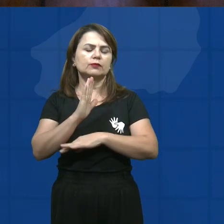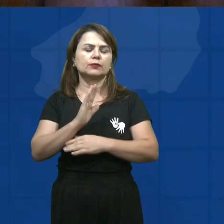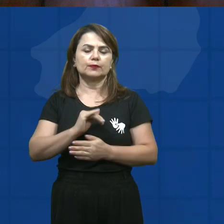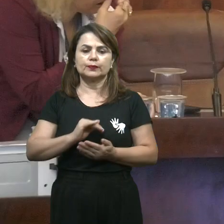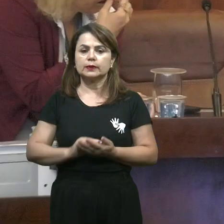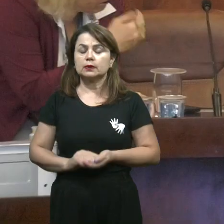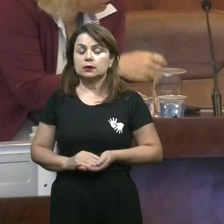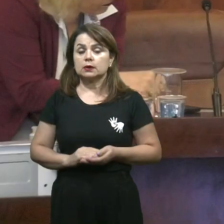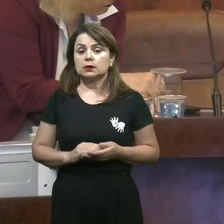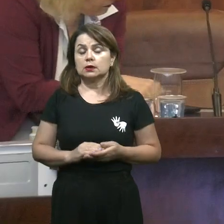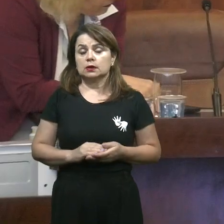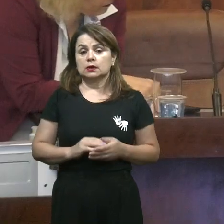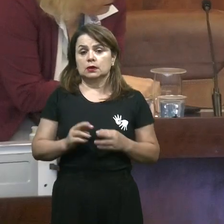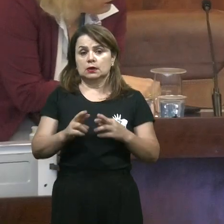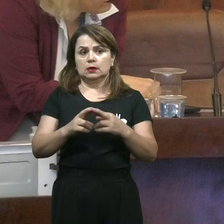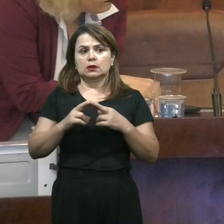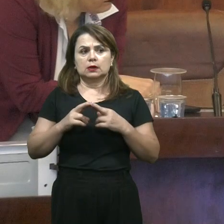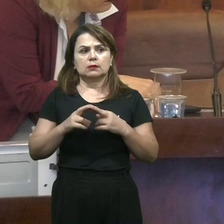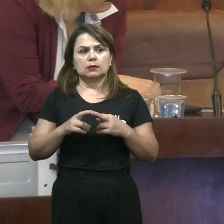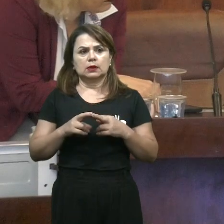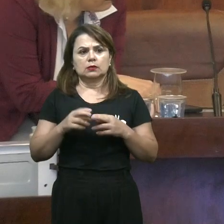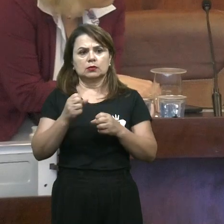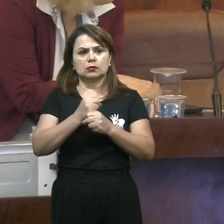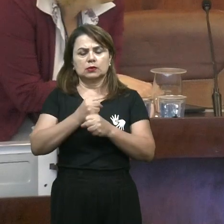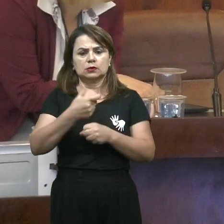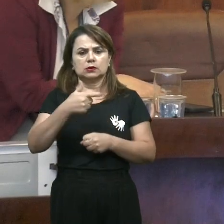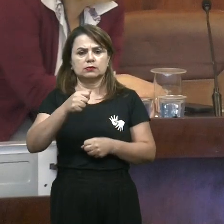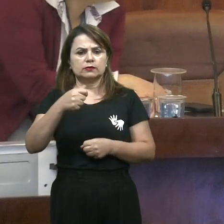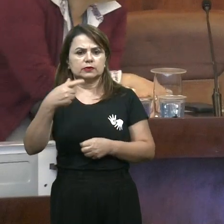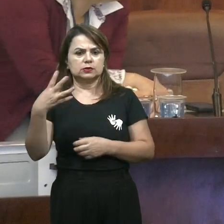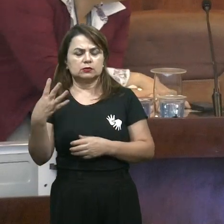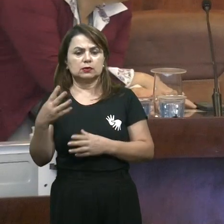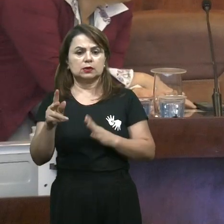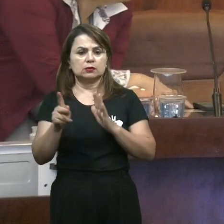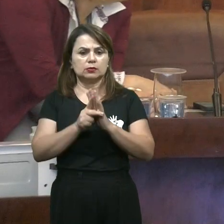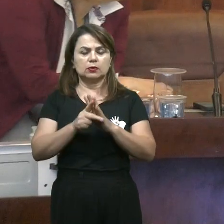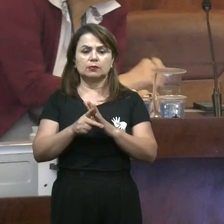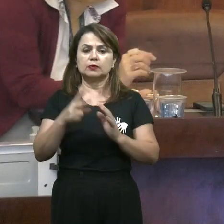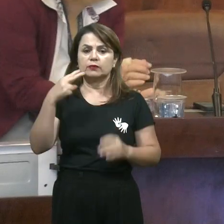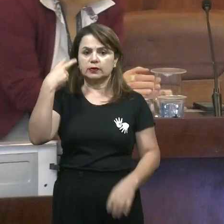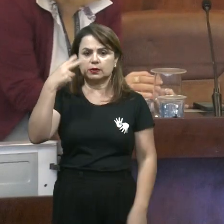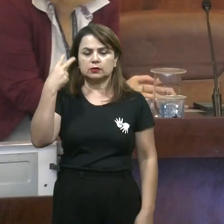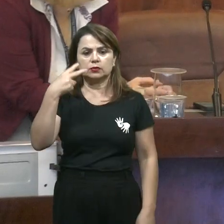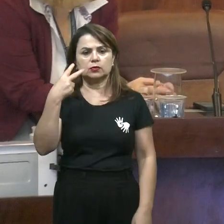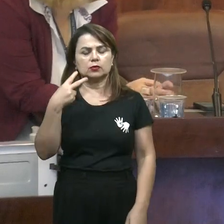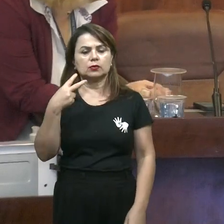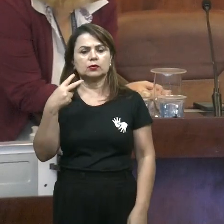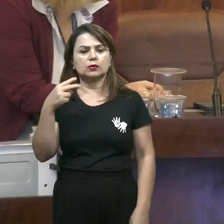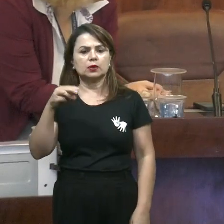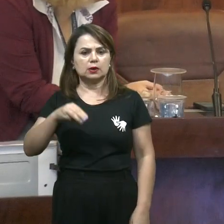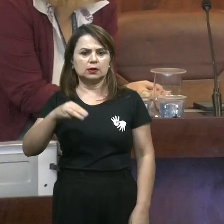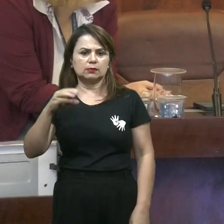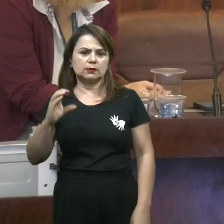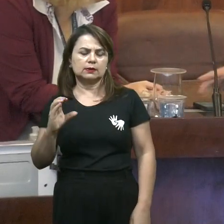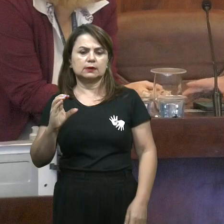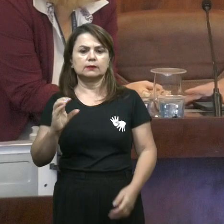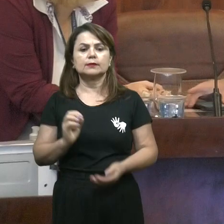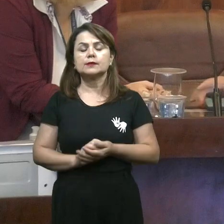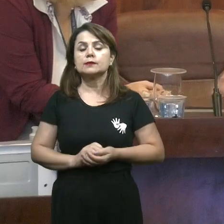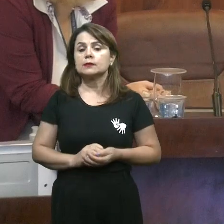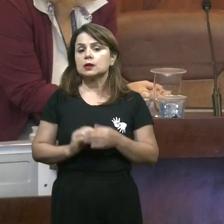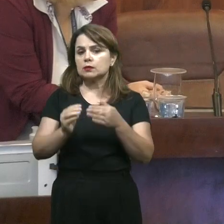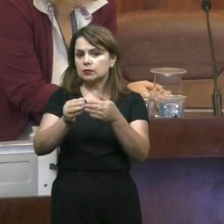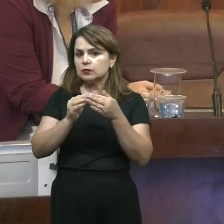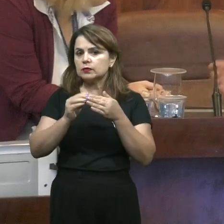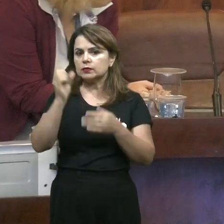Requerimento 1698-2024 do vereador Marcos Custódio. Solistando ao prefeito municipal, senhor Daniel Alonso, após evitar